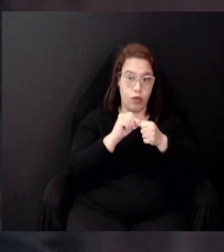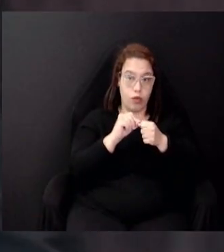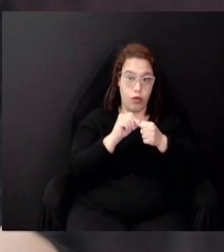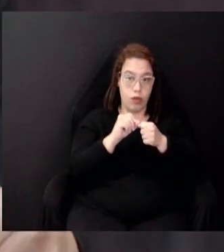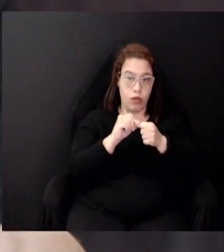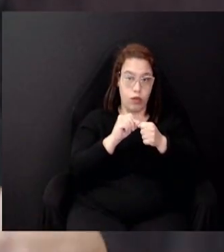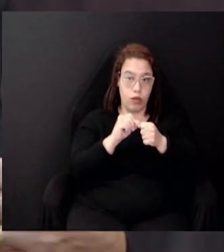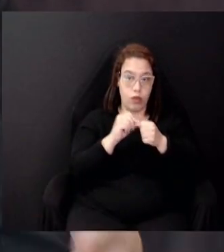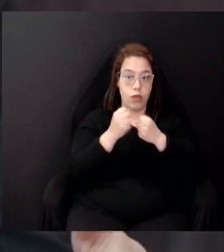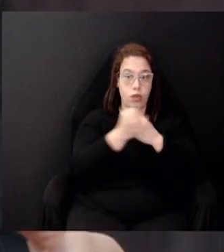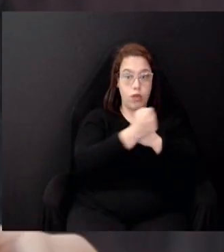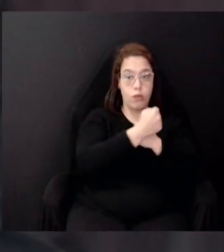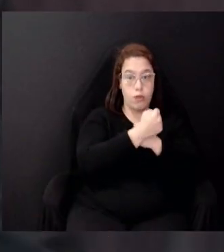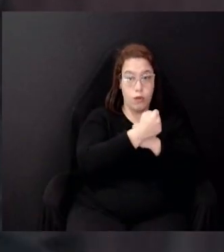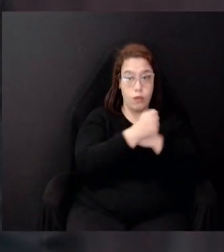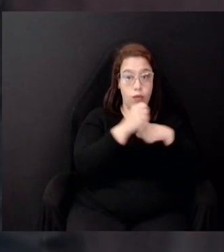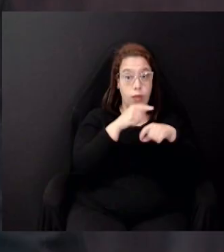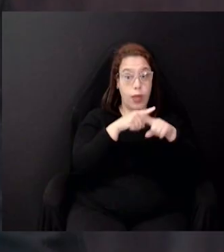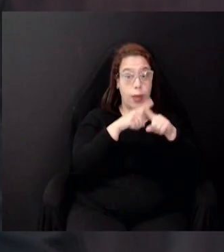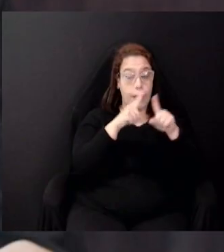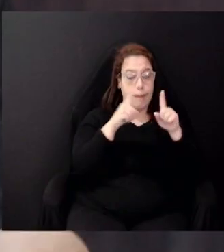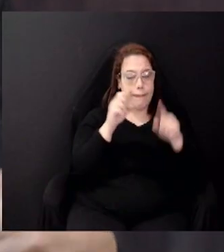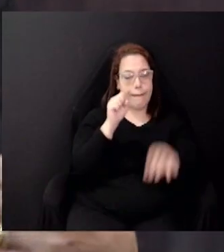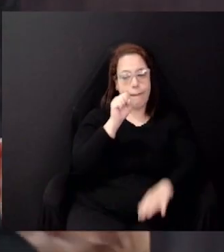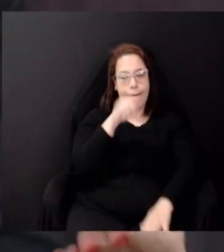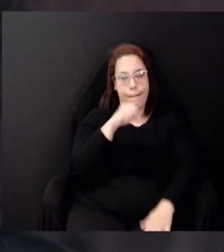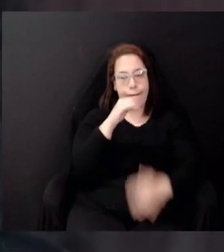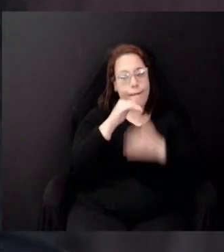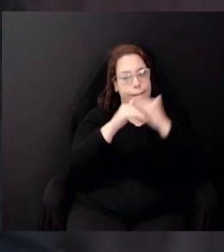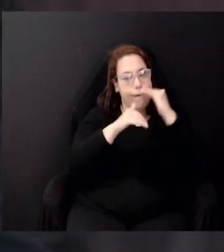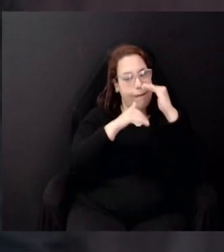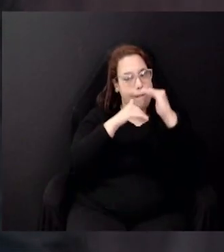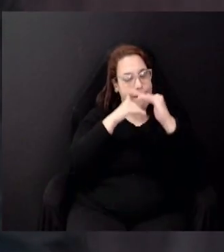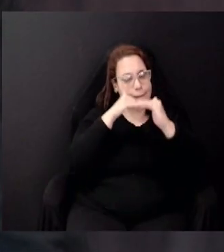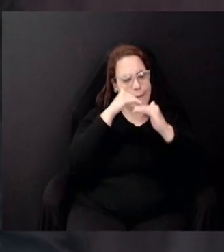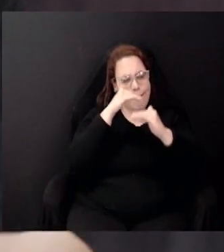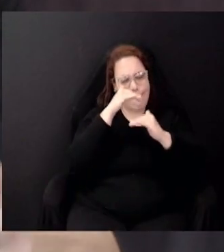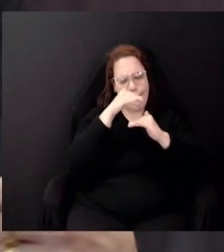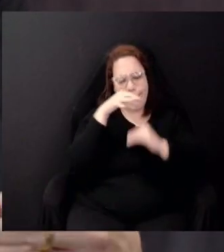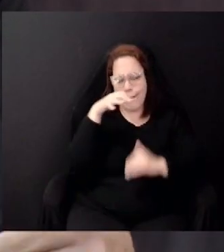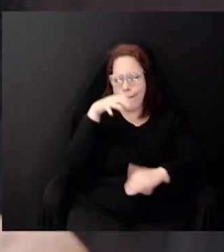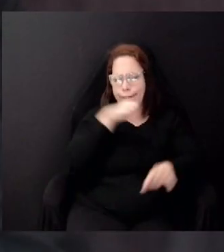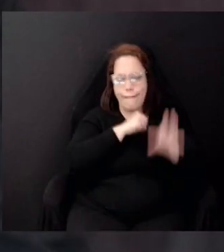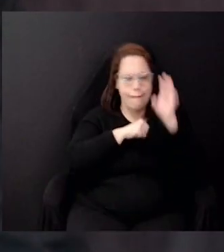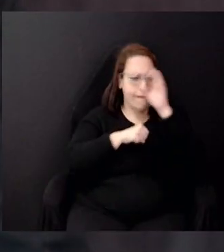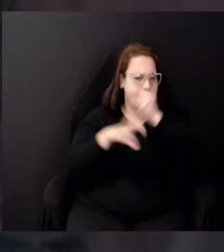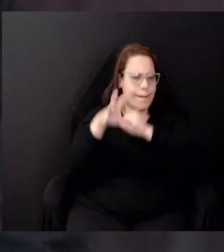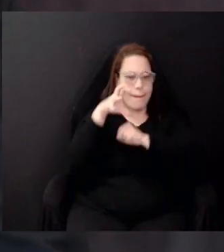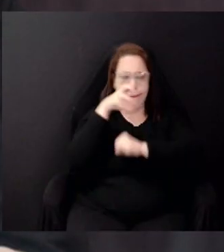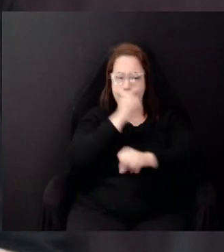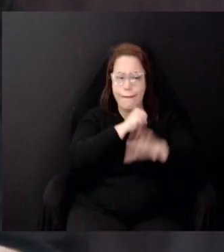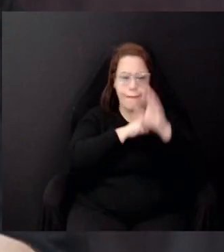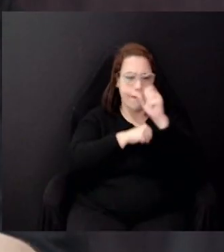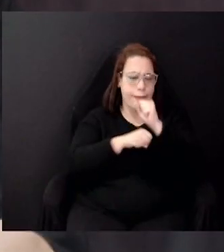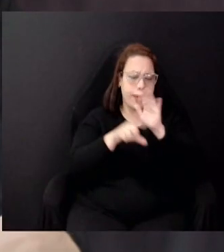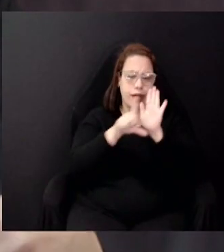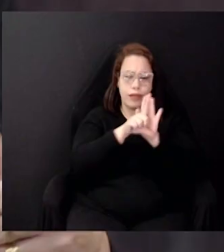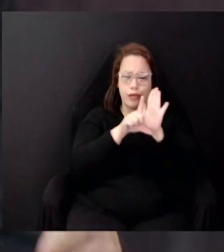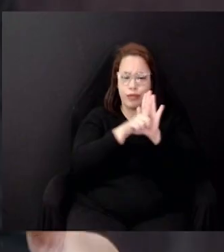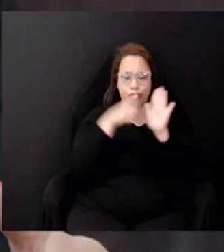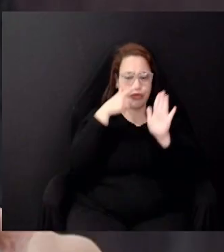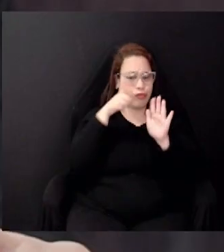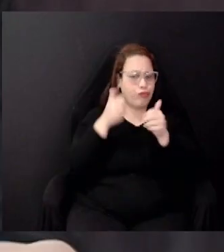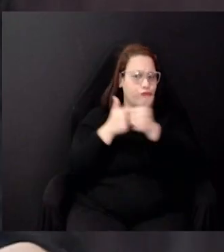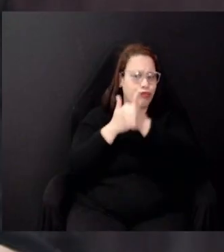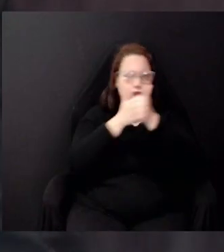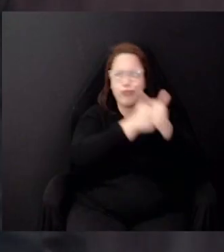proteção. Mas sim, a evolução é muito rápida e as leis não conseguem acompanhar